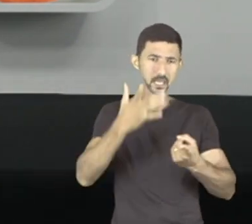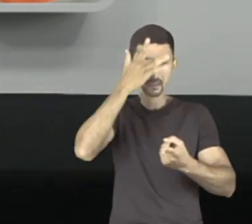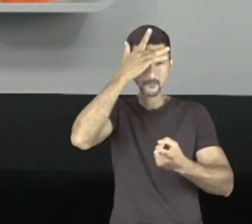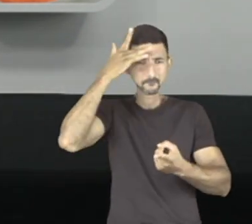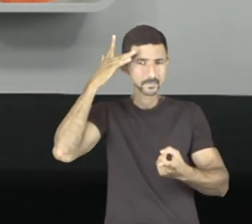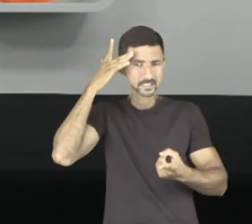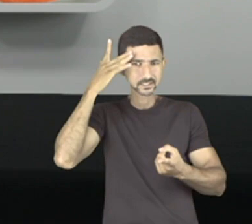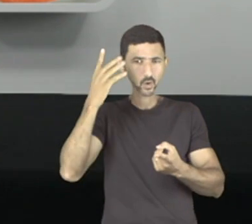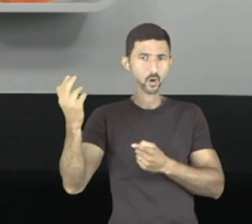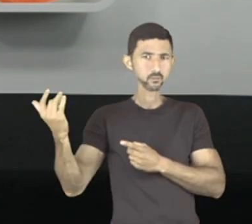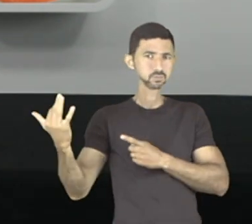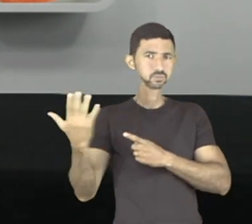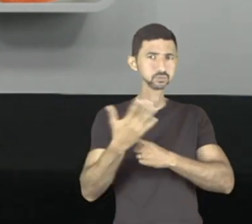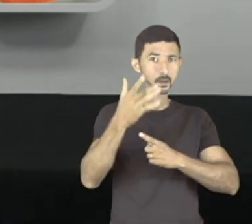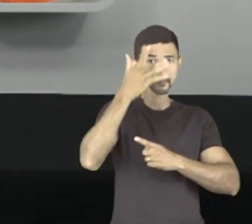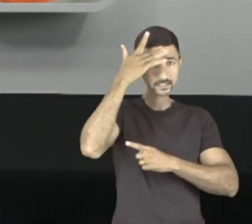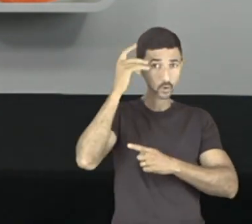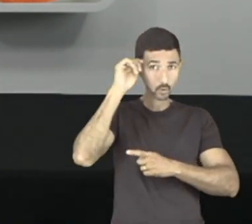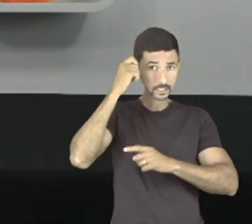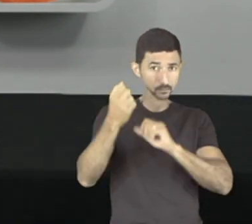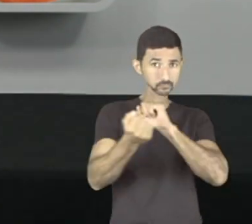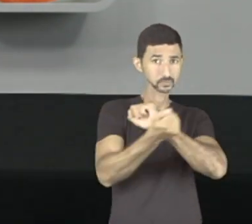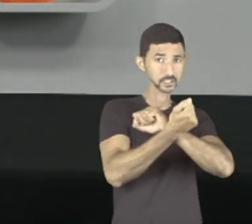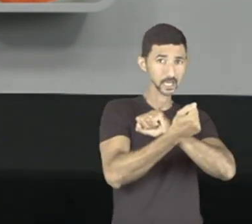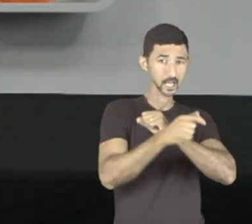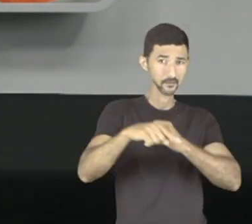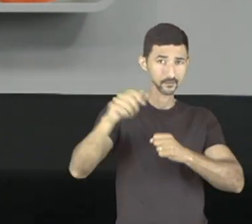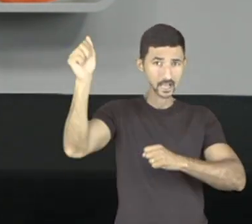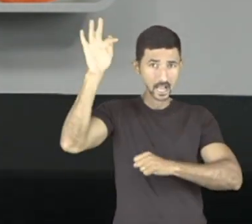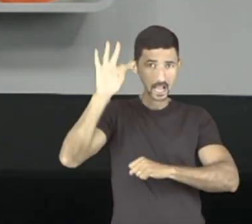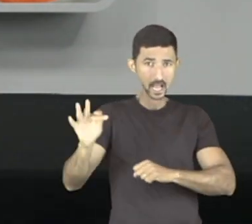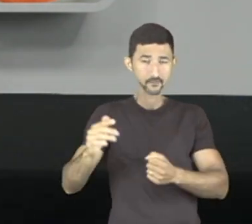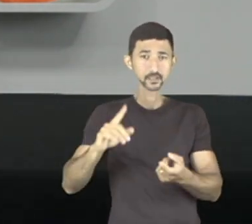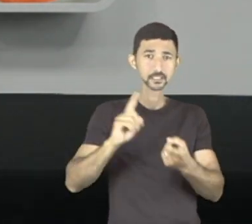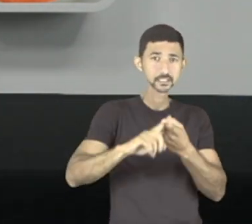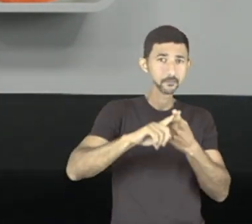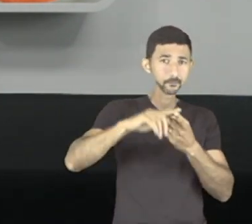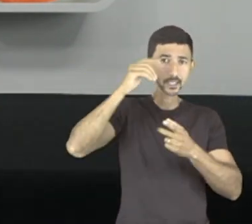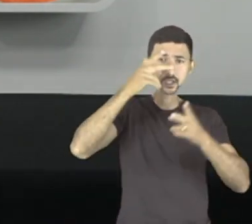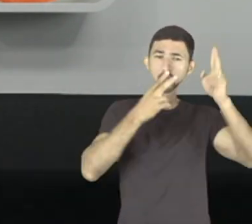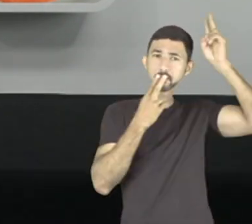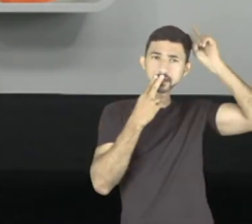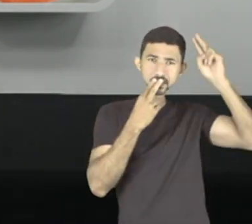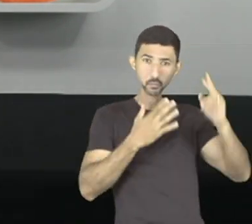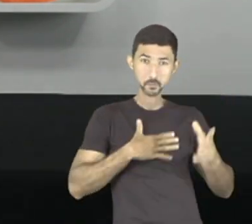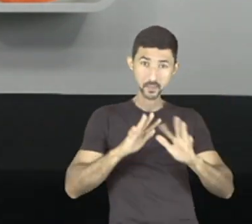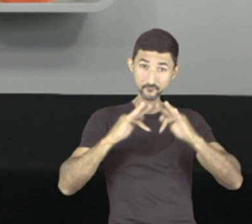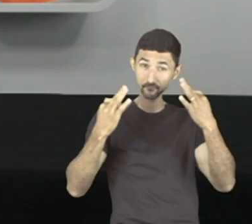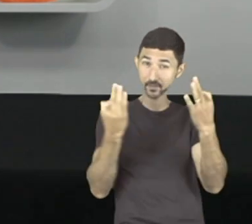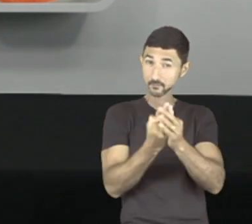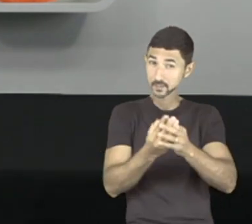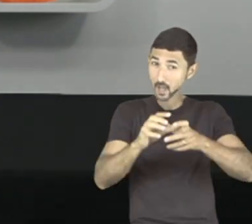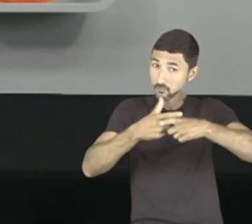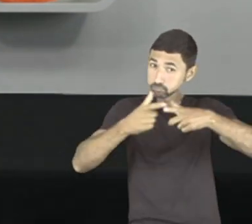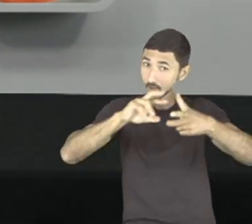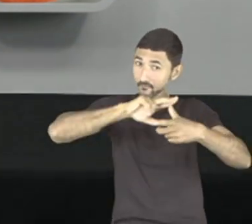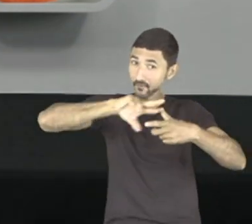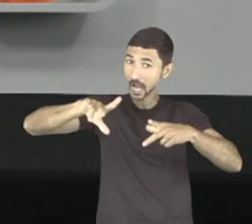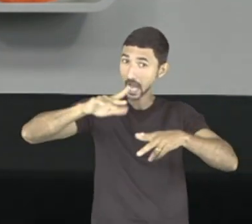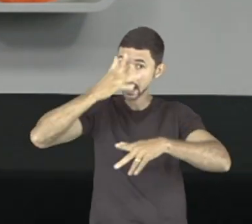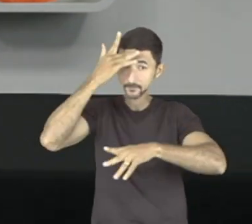pessoas, trazidas, escravizadas da África, de indígena também. Então, a minha família, ela é